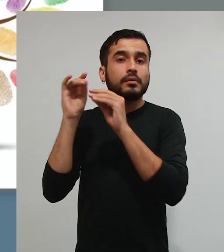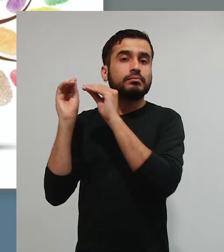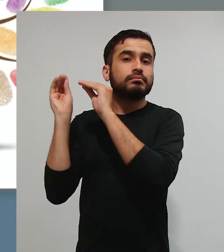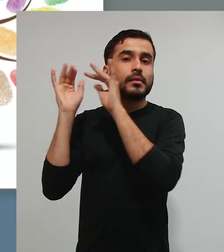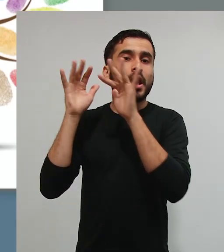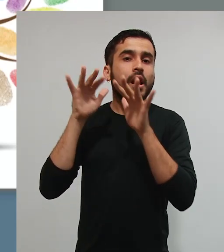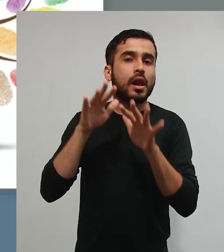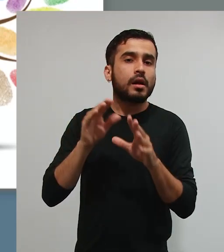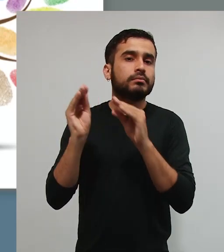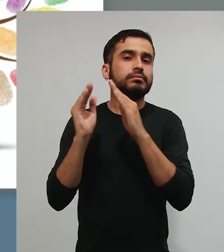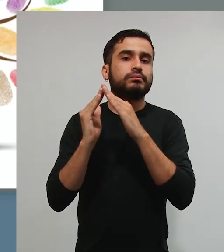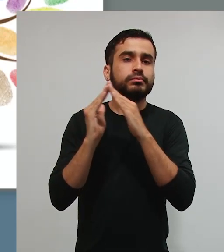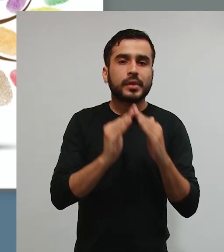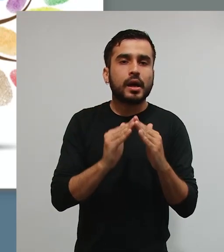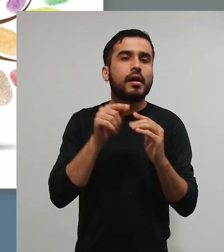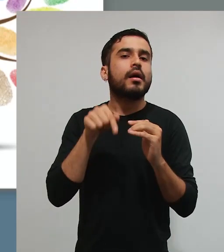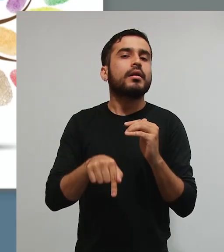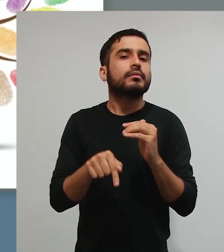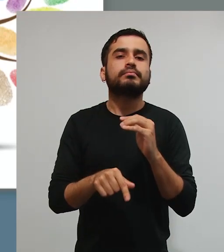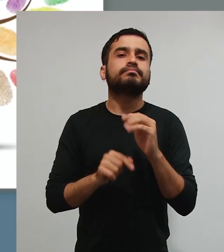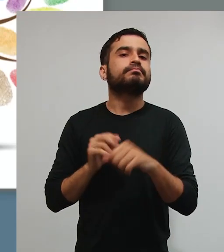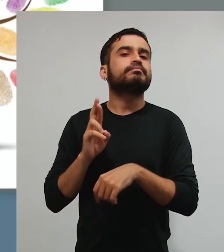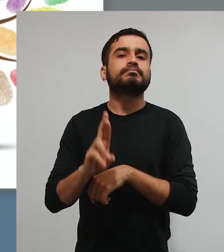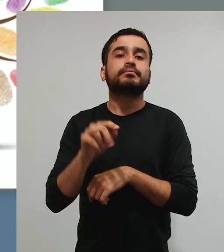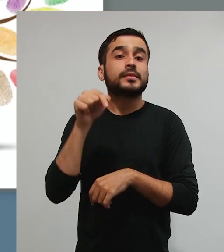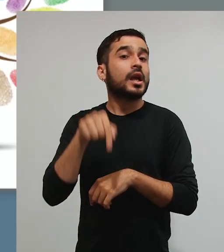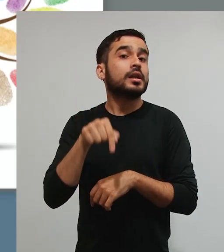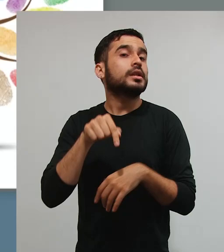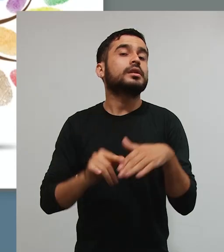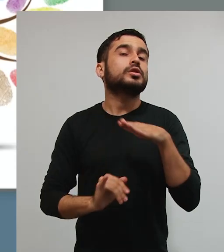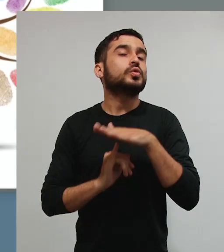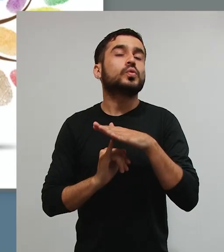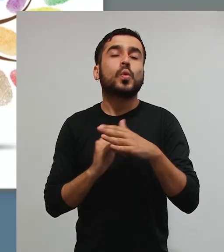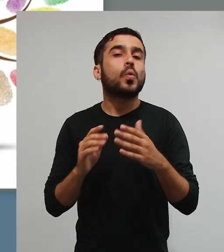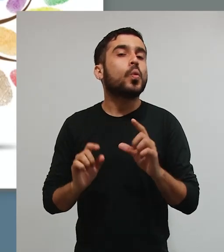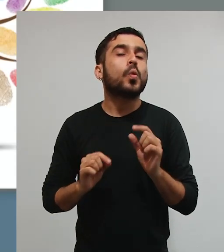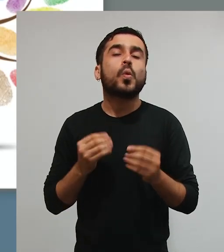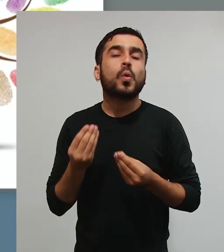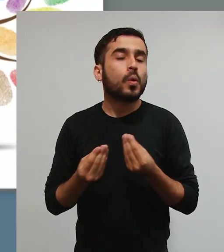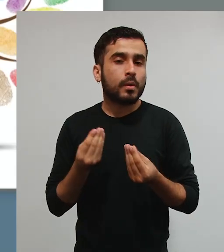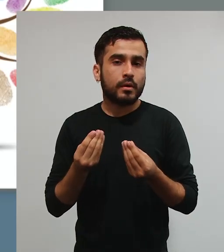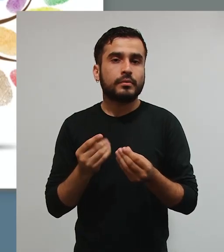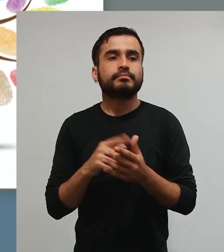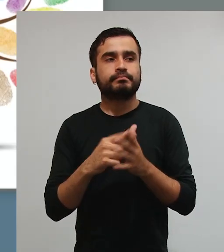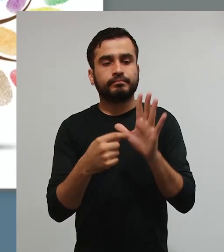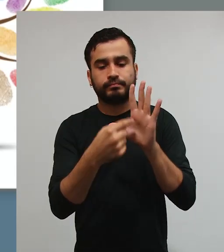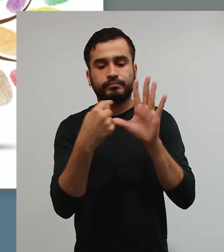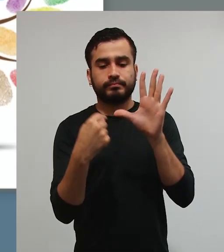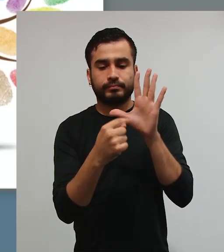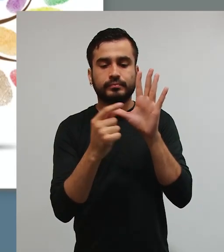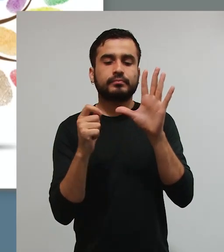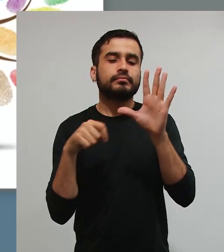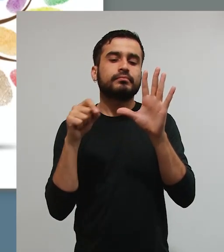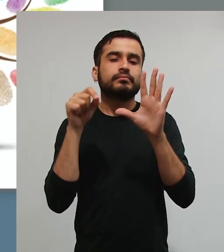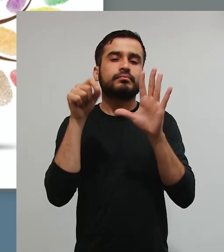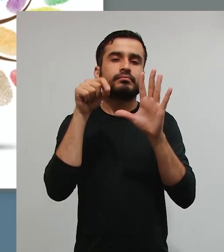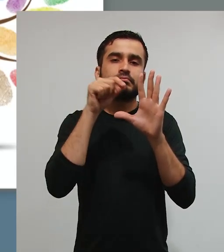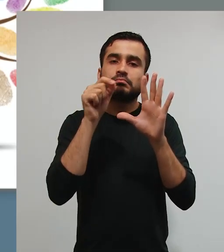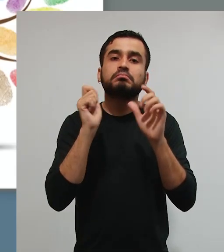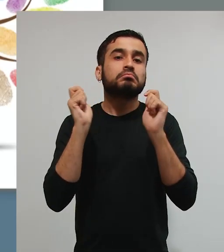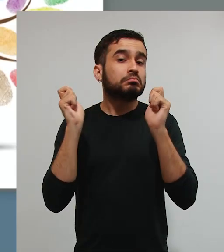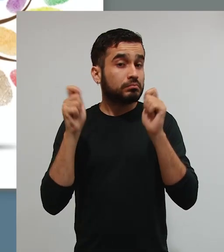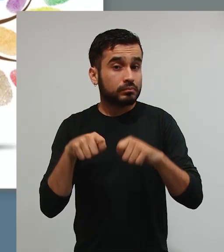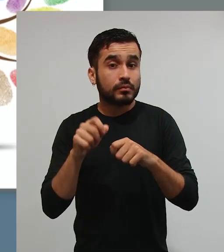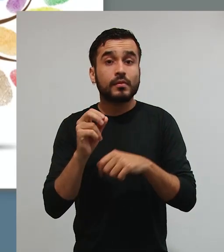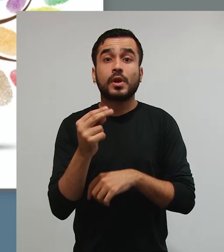o reconhecimento da representação dessas pessoas na gestão da escola. E aí vocês podem escrever ao entorno das digitais ou